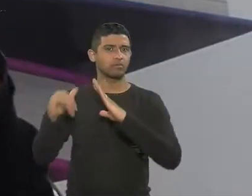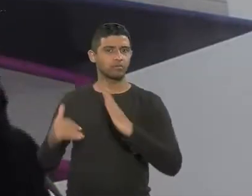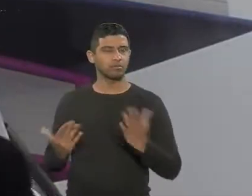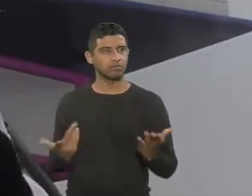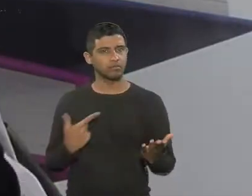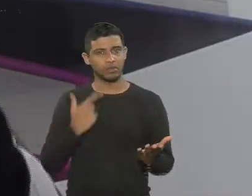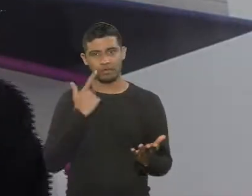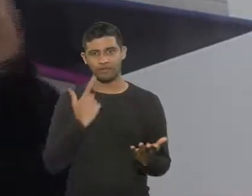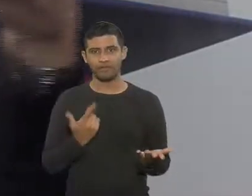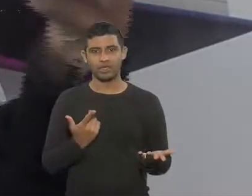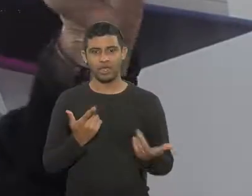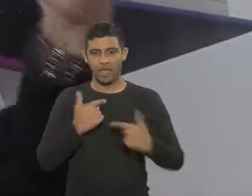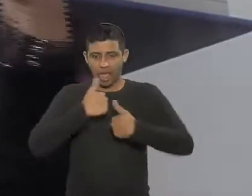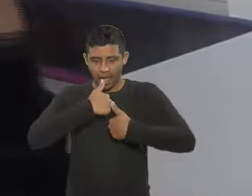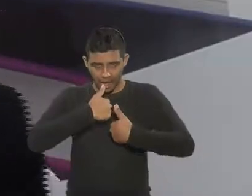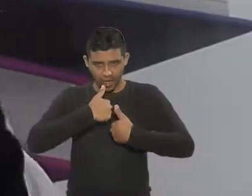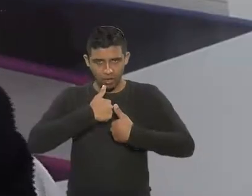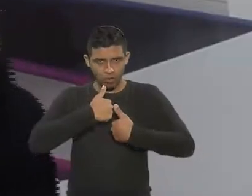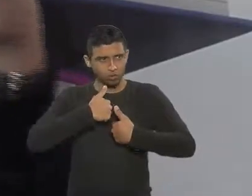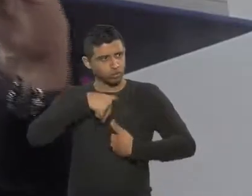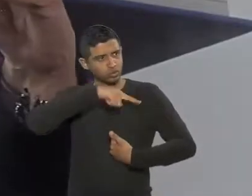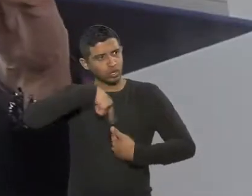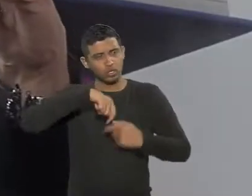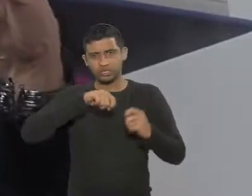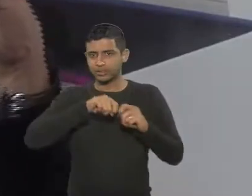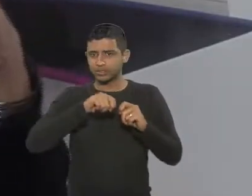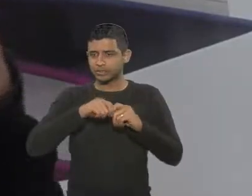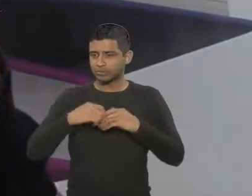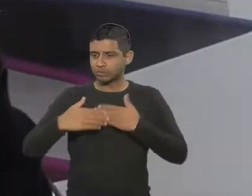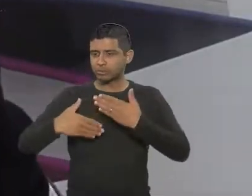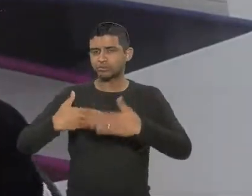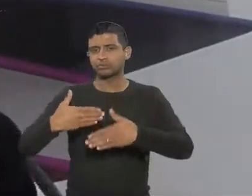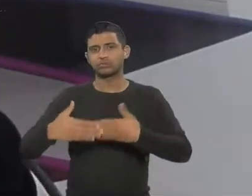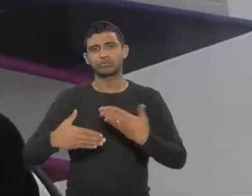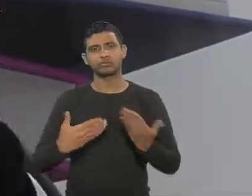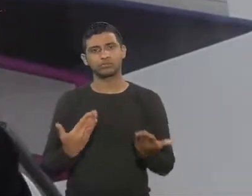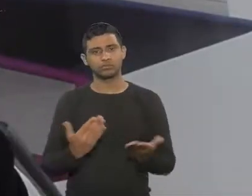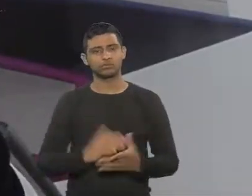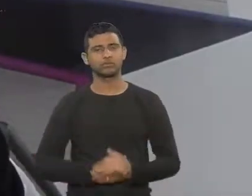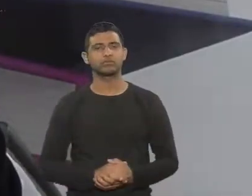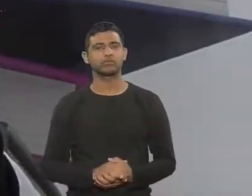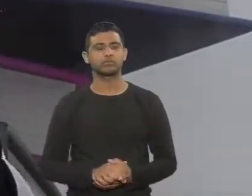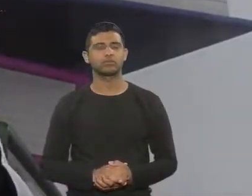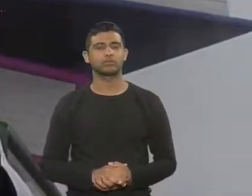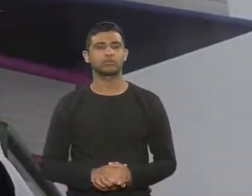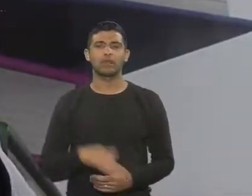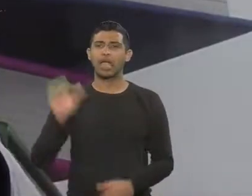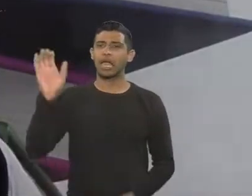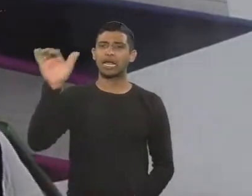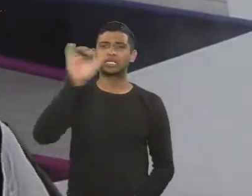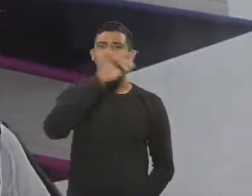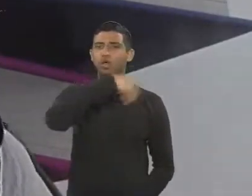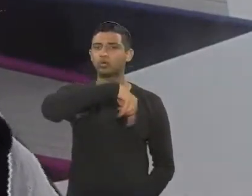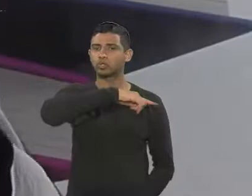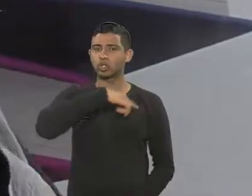essa subjetividade que a gente está produzindo e que está sendo produzida em nós, e que a